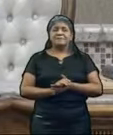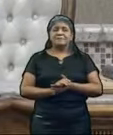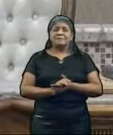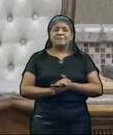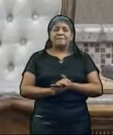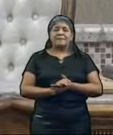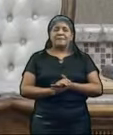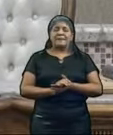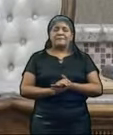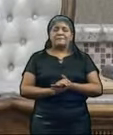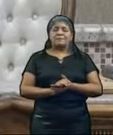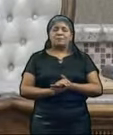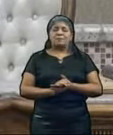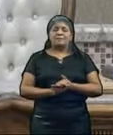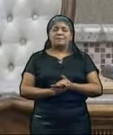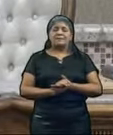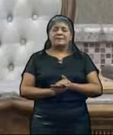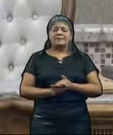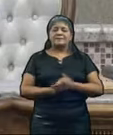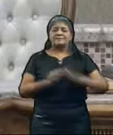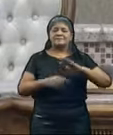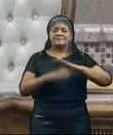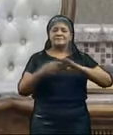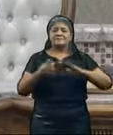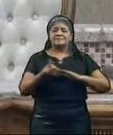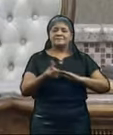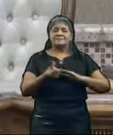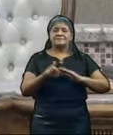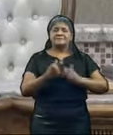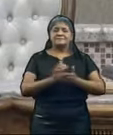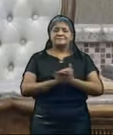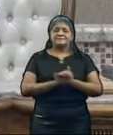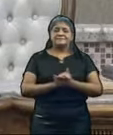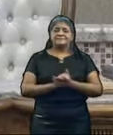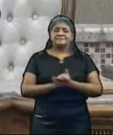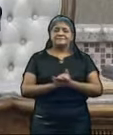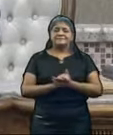Lucas no Capítulo 6